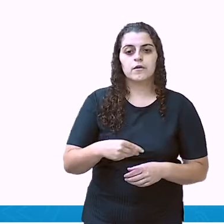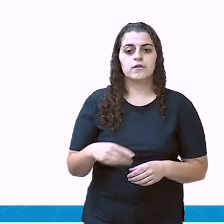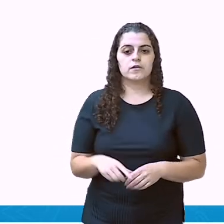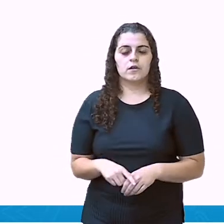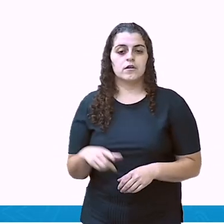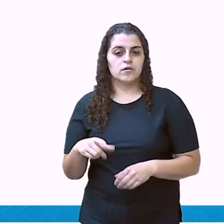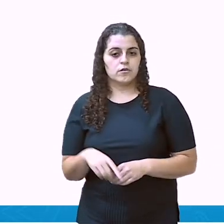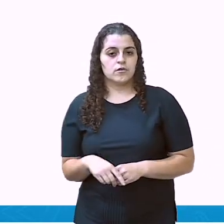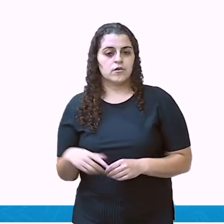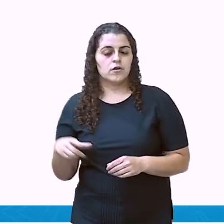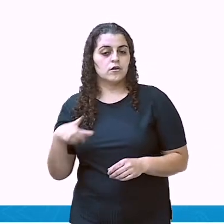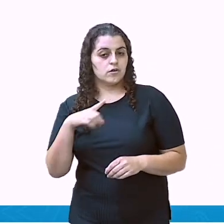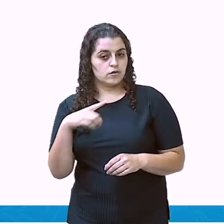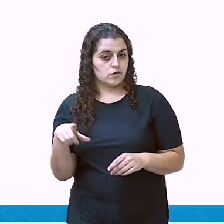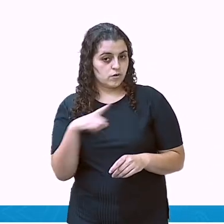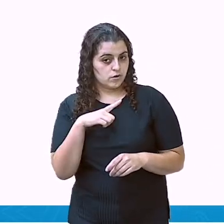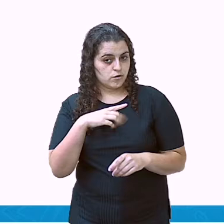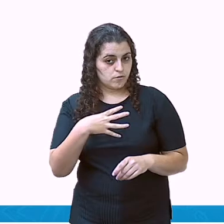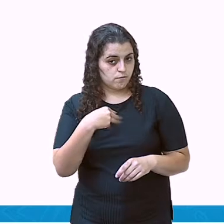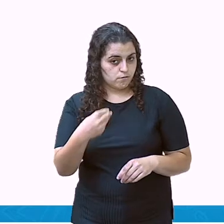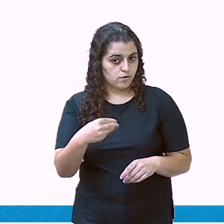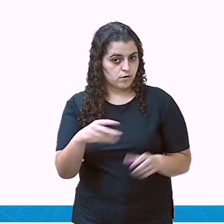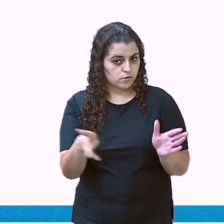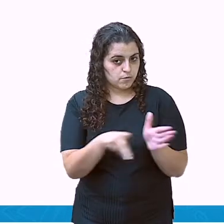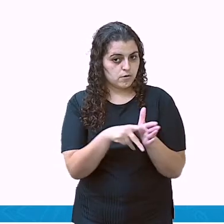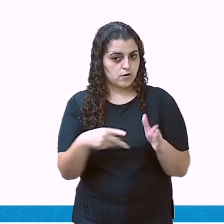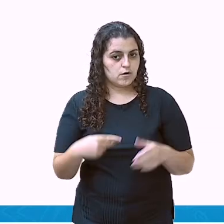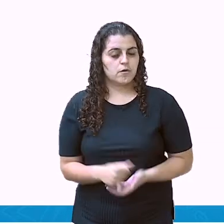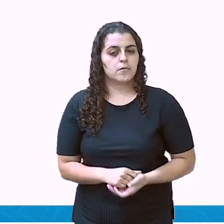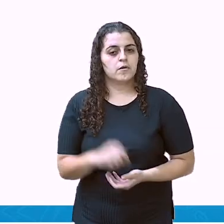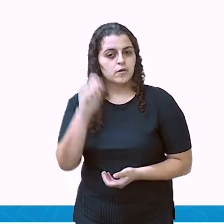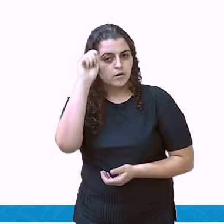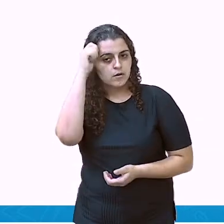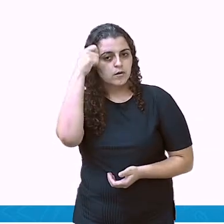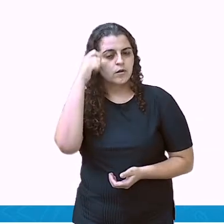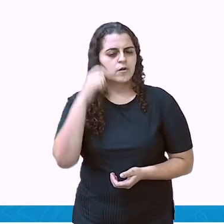atenção, elas tinham o filho delas